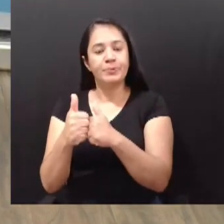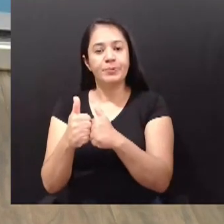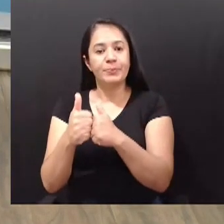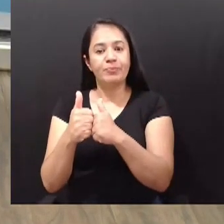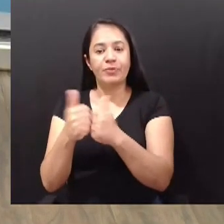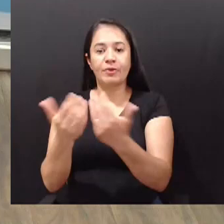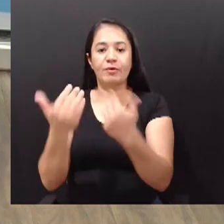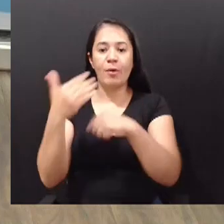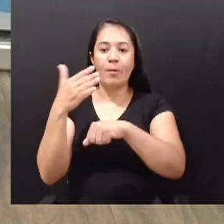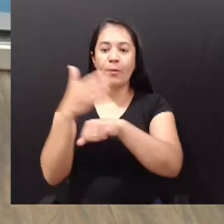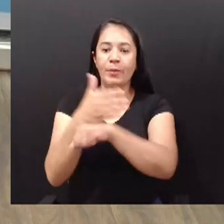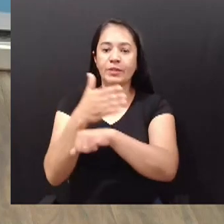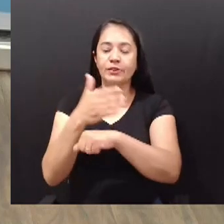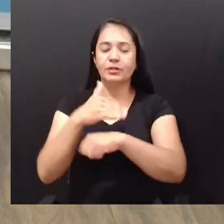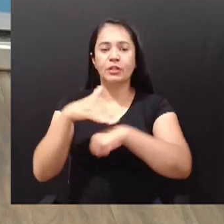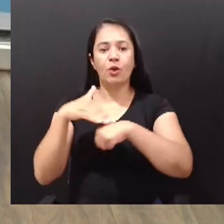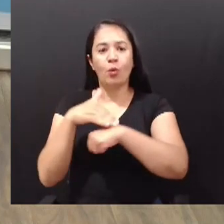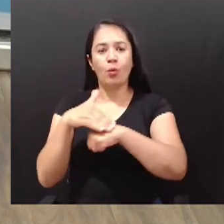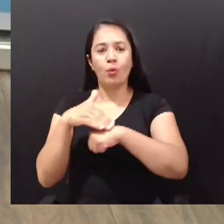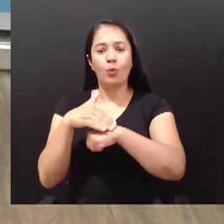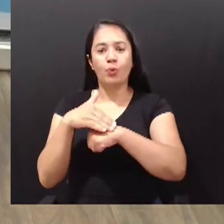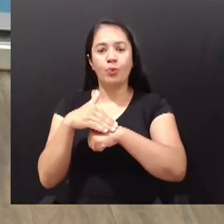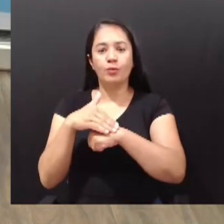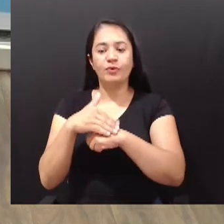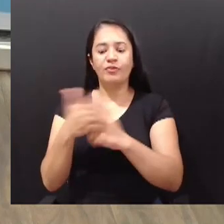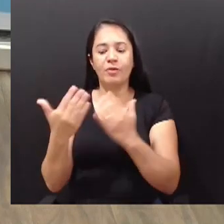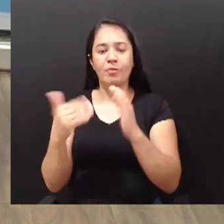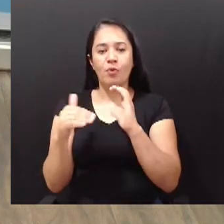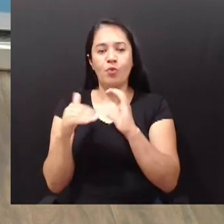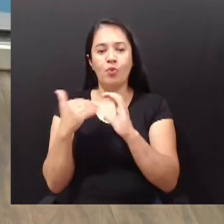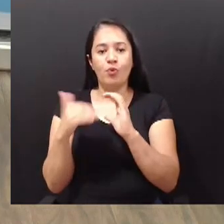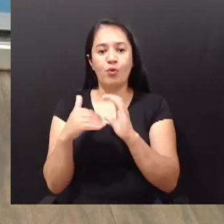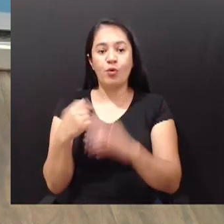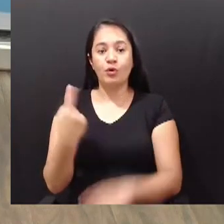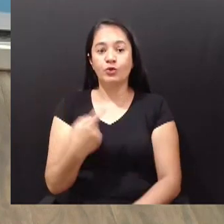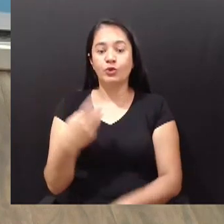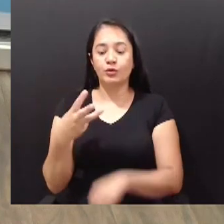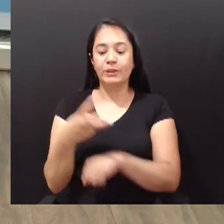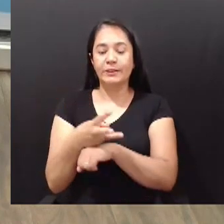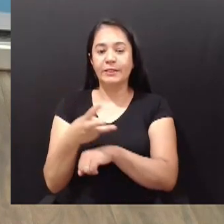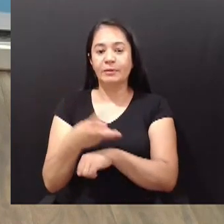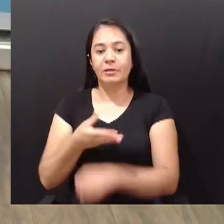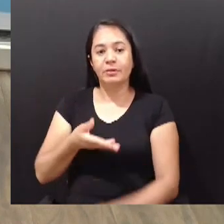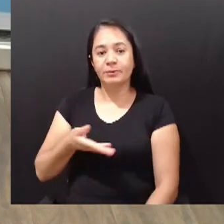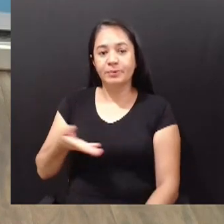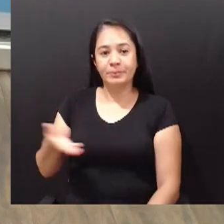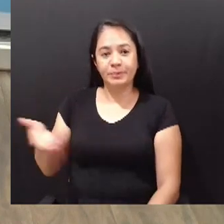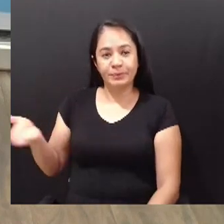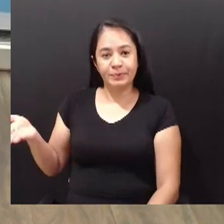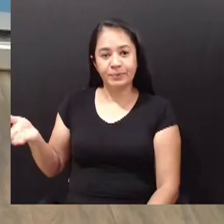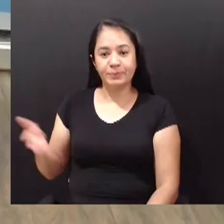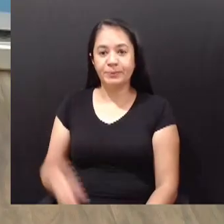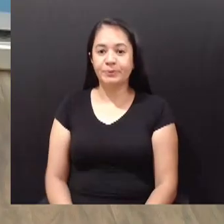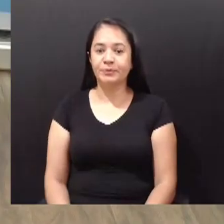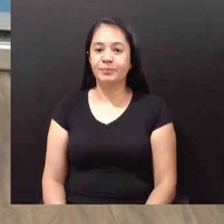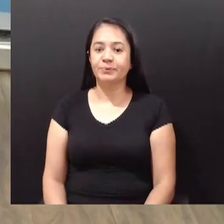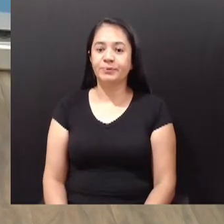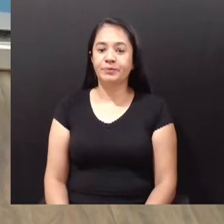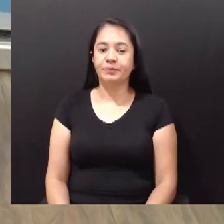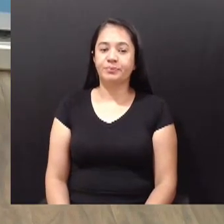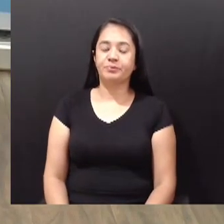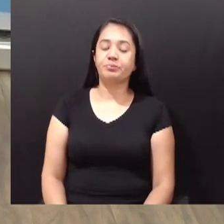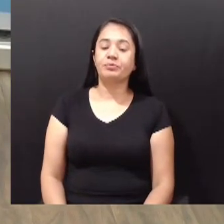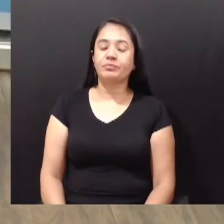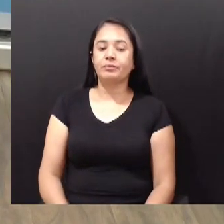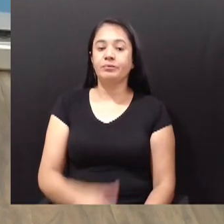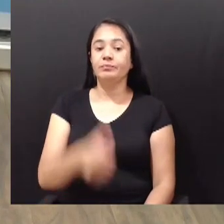vamos conversar. Envie a sua mensagem para o número do nosso WhatsApp, que já está aqui embaixo da sua tela. 19 é o